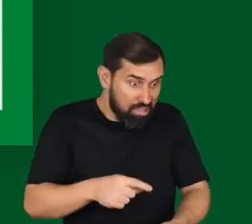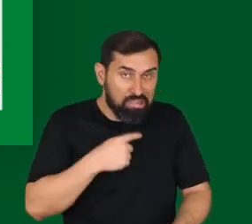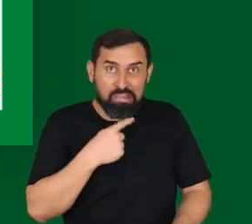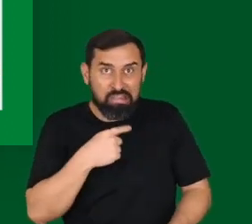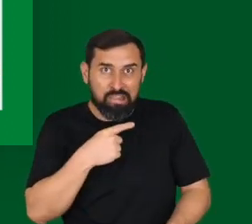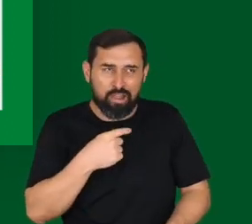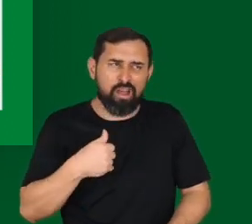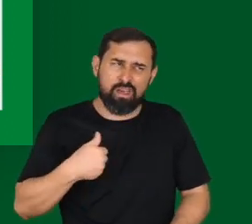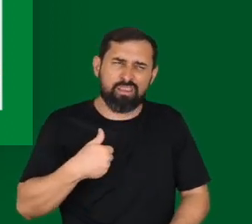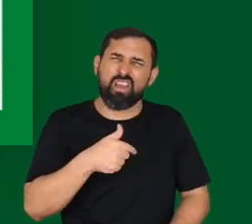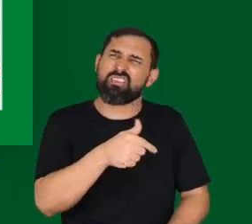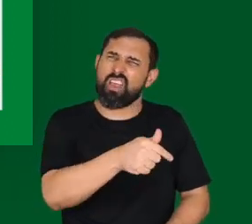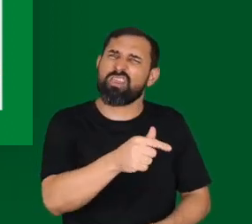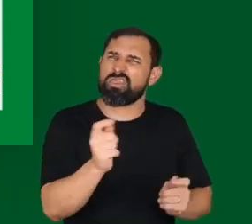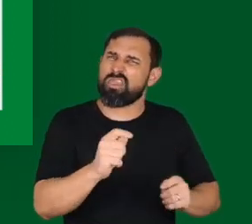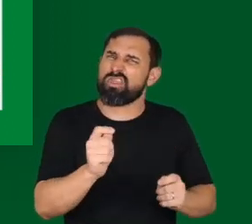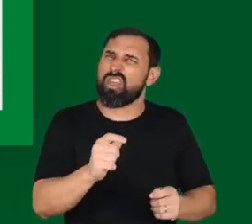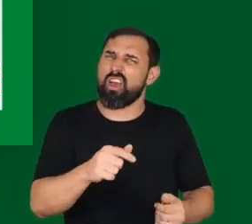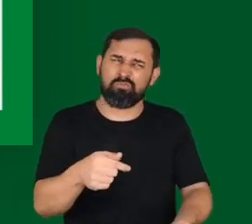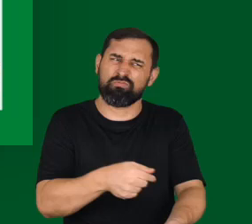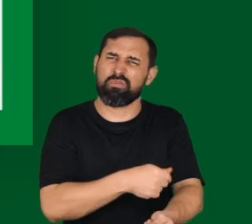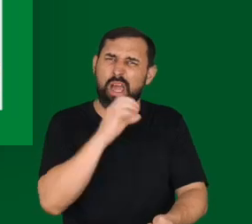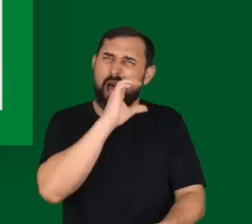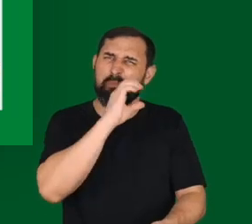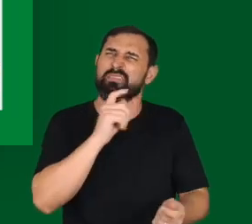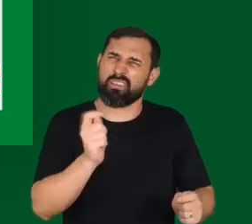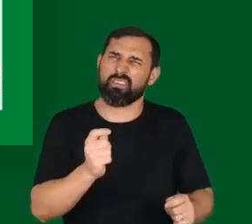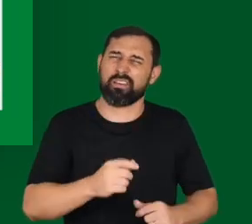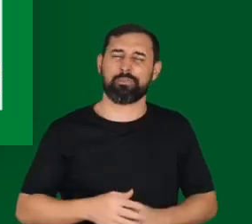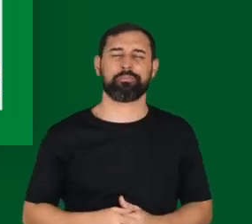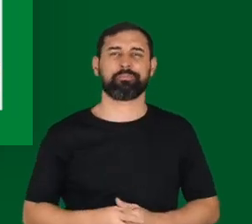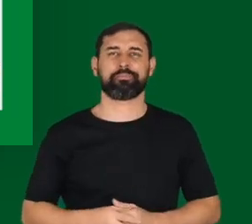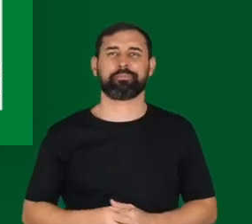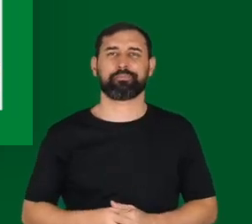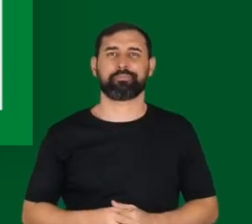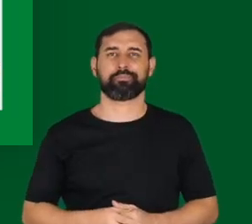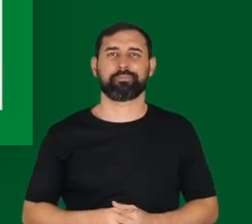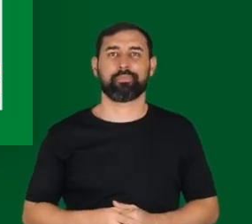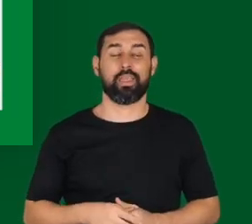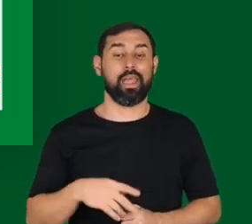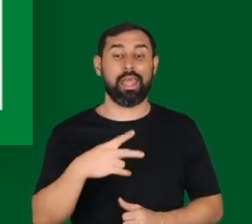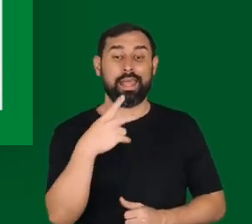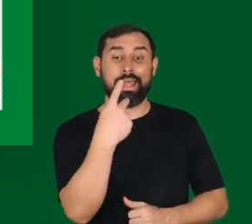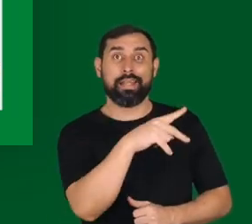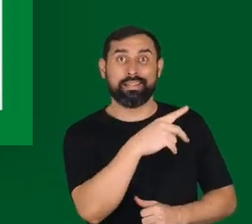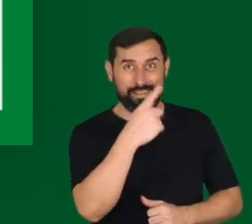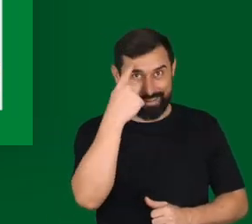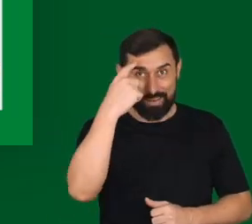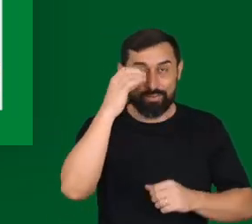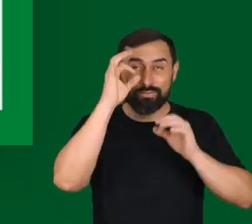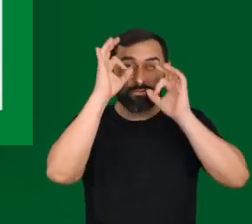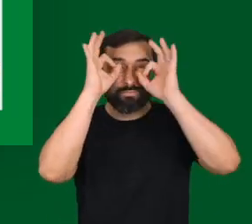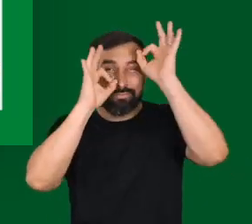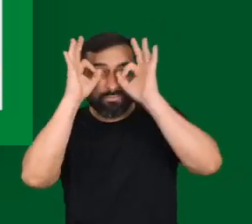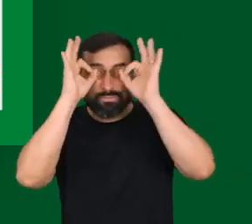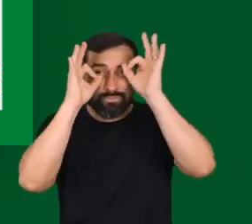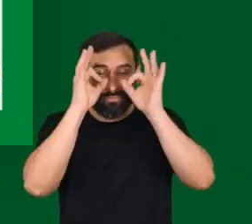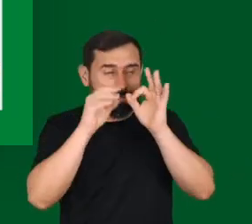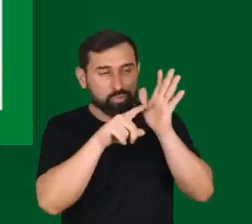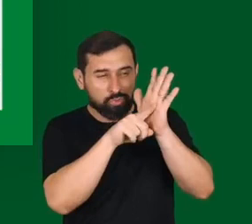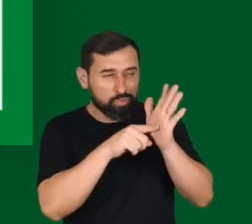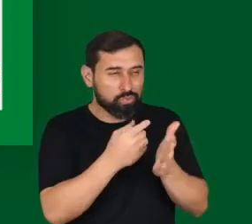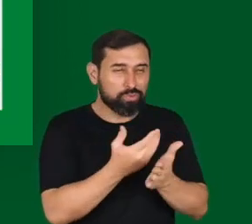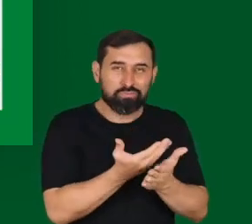rápido. Uma criança de 7 anos, né, já dá para ser um acesso mais rápido. O Glasgow dele, então, e a reação pupilar, né,